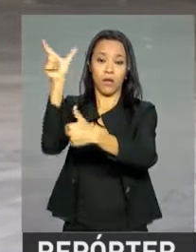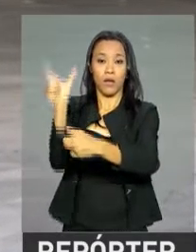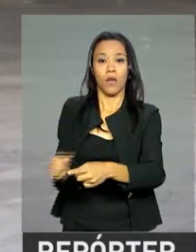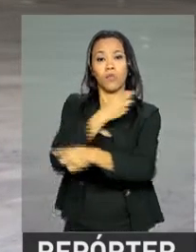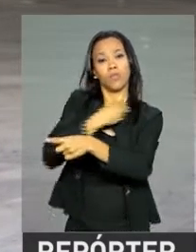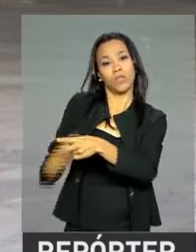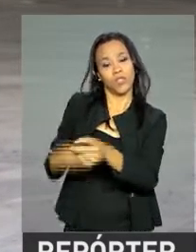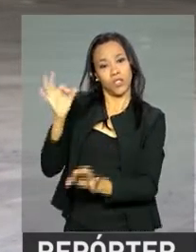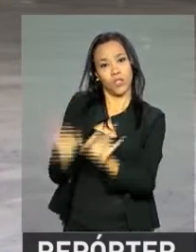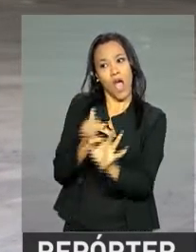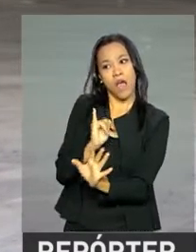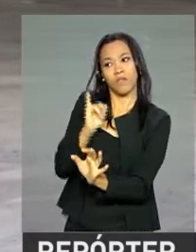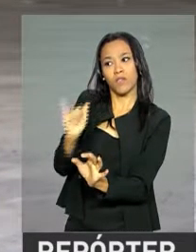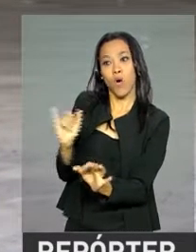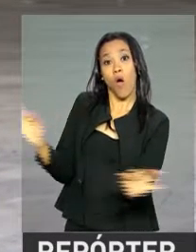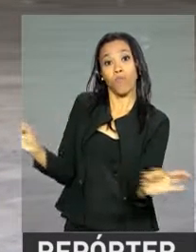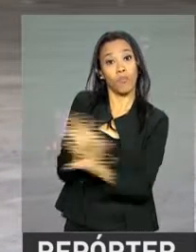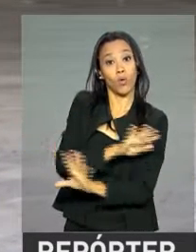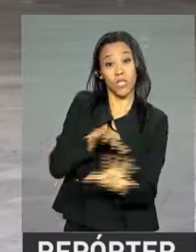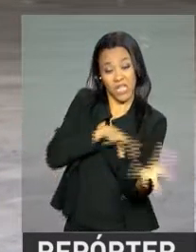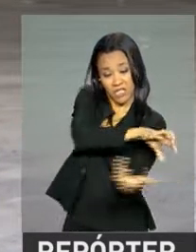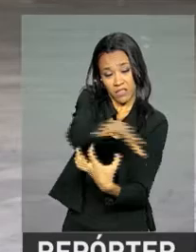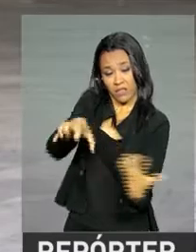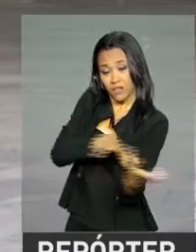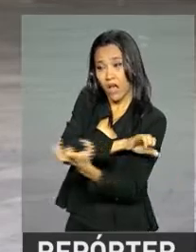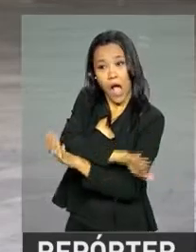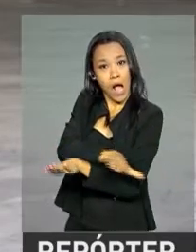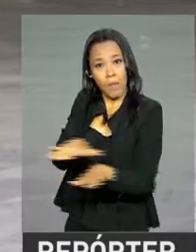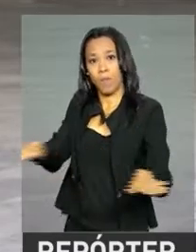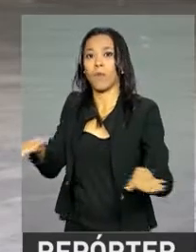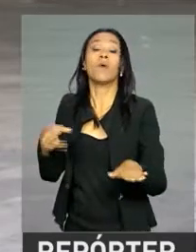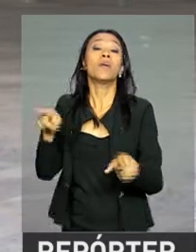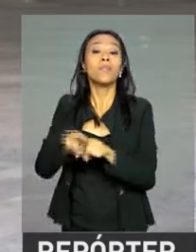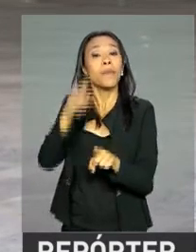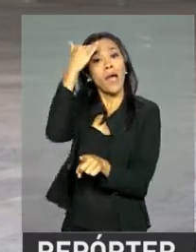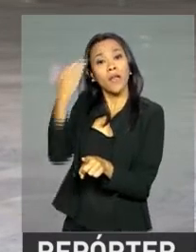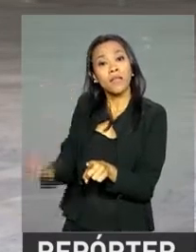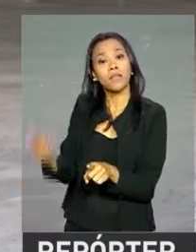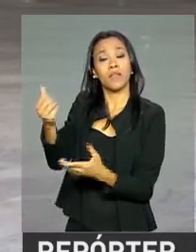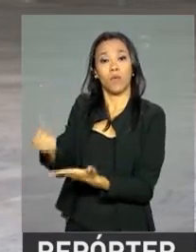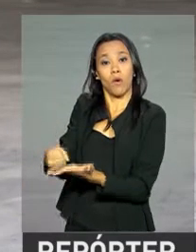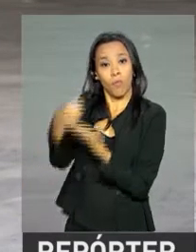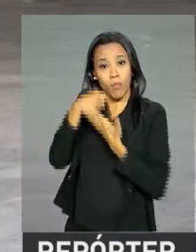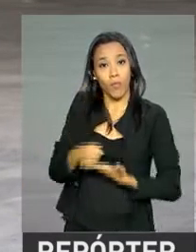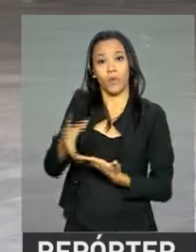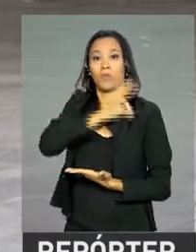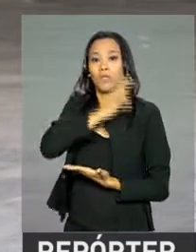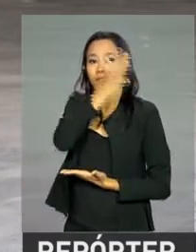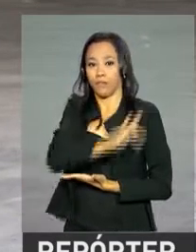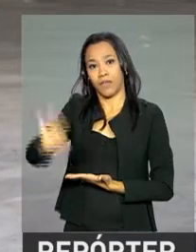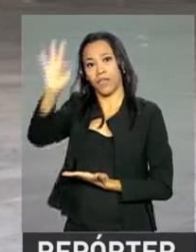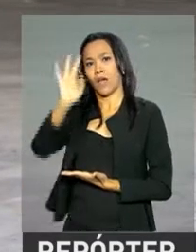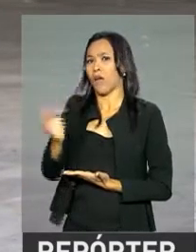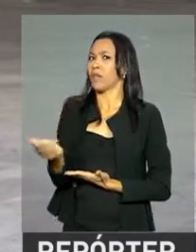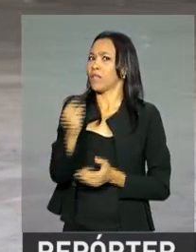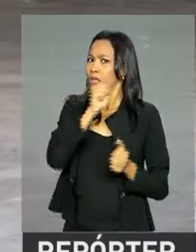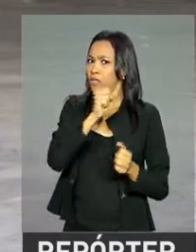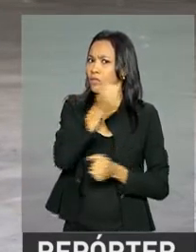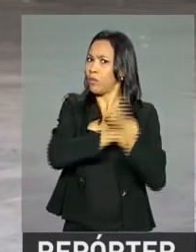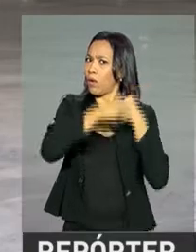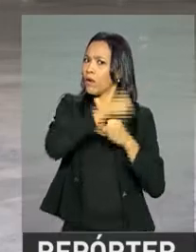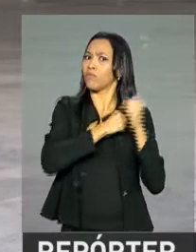rebelião havia terminado e também para agradecer o apoio da força nacional que está no rio grande do norte desde o ano passado e que desde